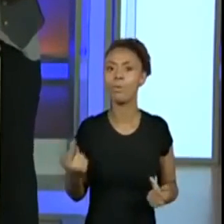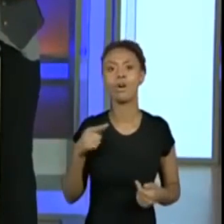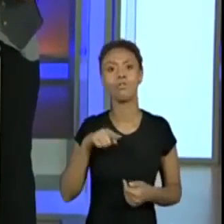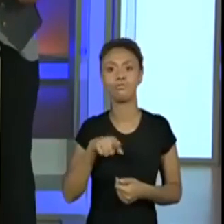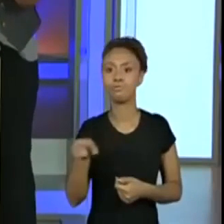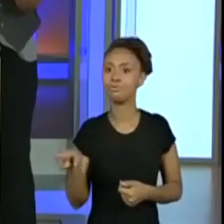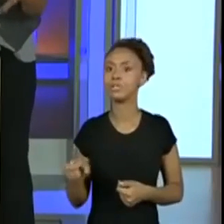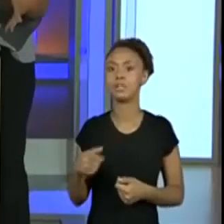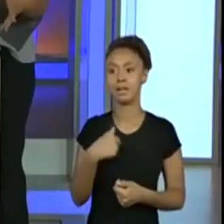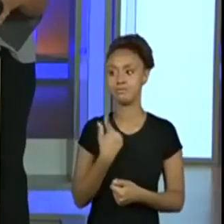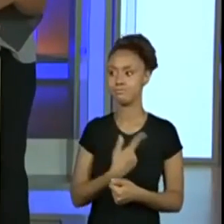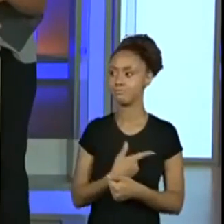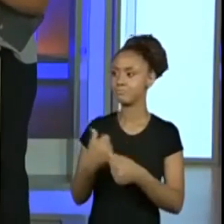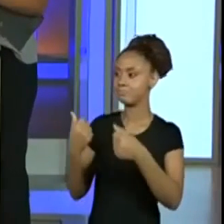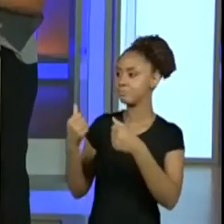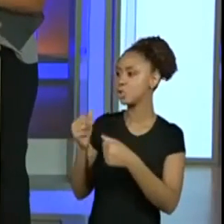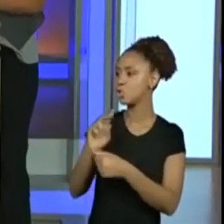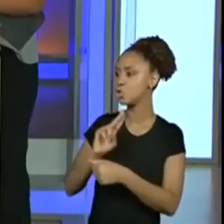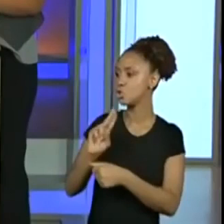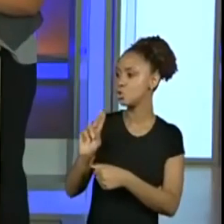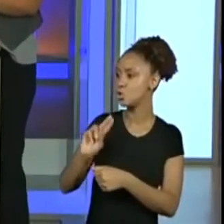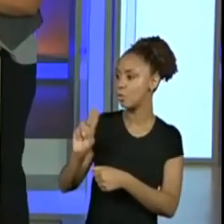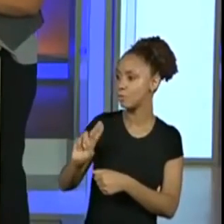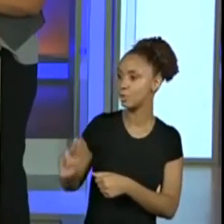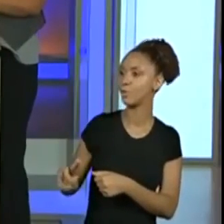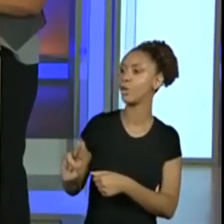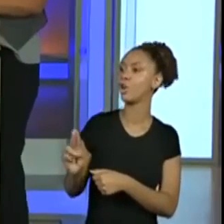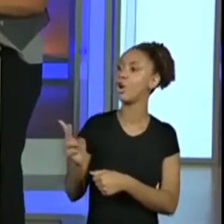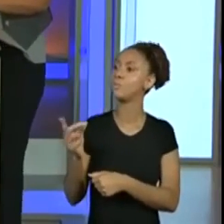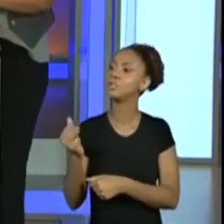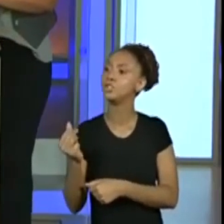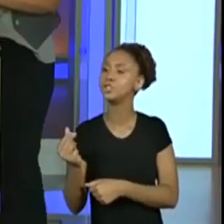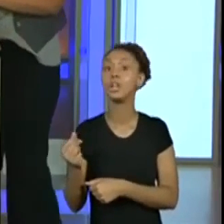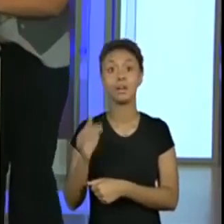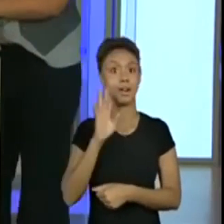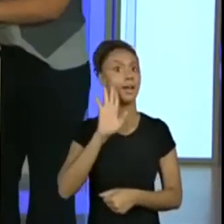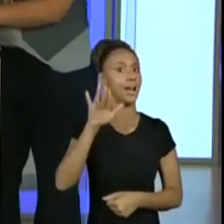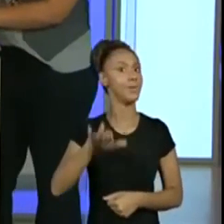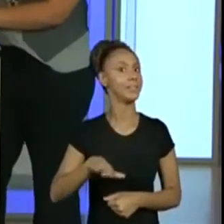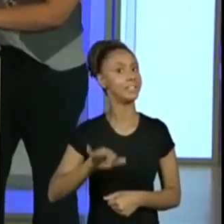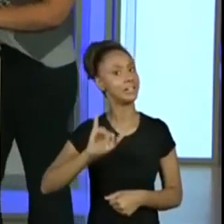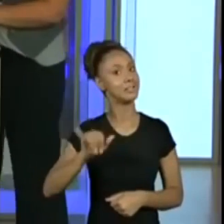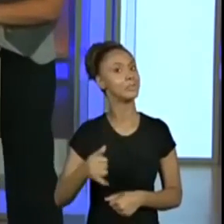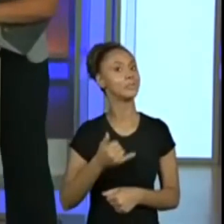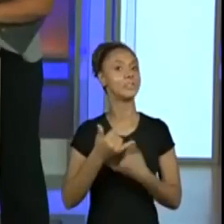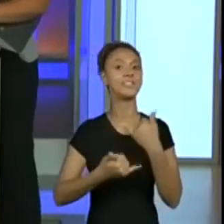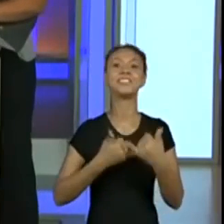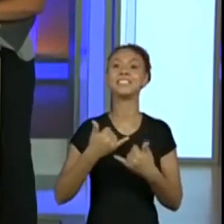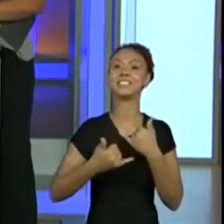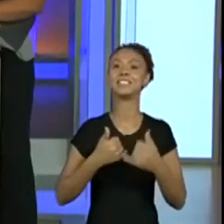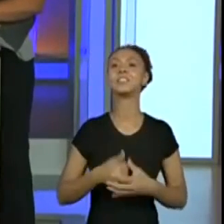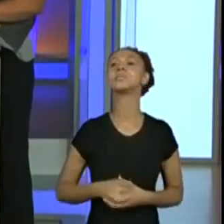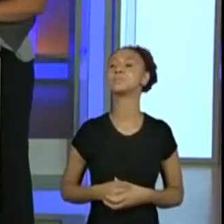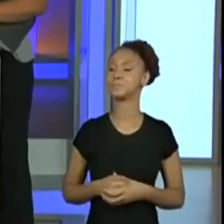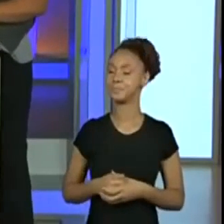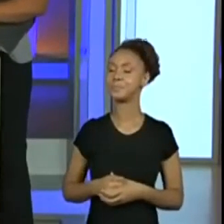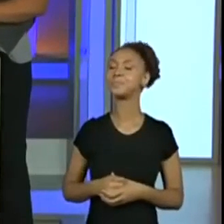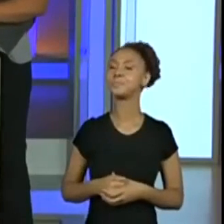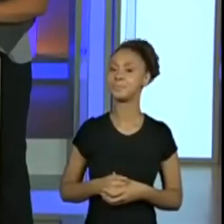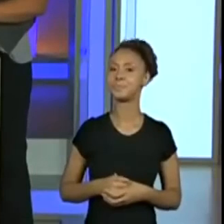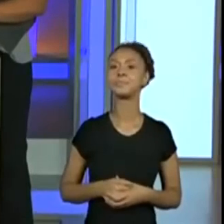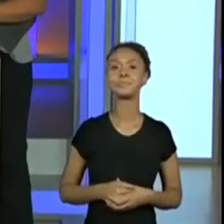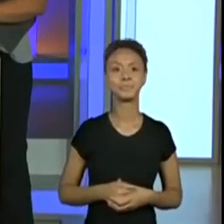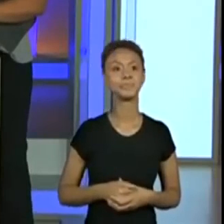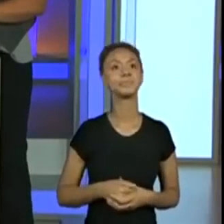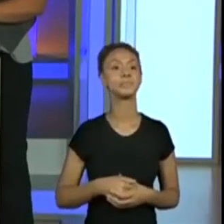produtos, colocar os produtos que vocês mais gostam. Ó, que brincadeira legal aí pra parte da tarde, hein? Muito bom mesmo. E o melhor de tudo que a